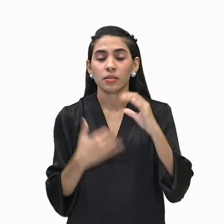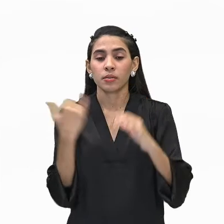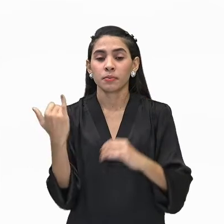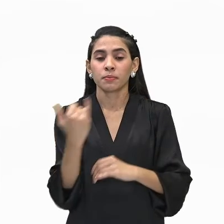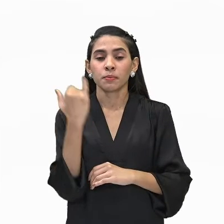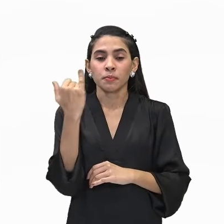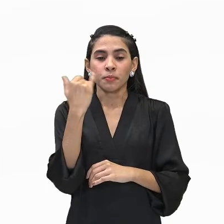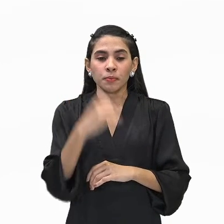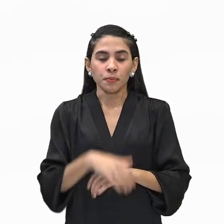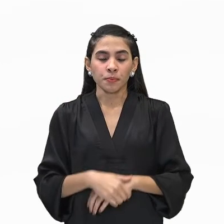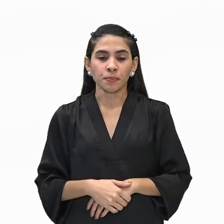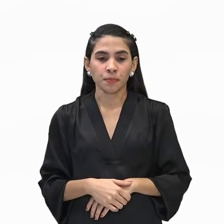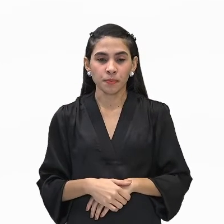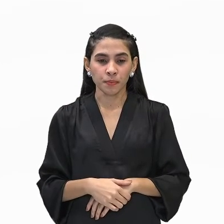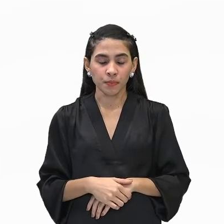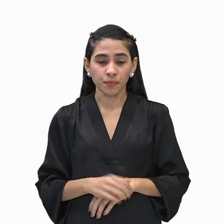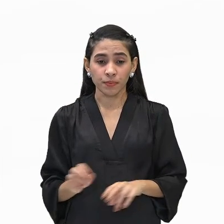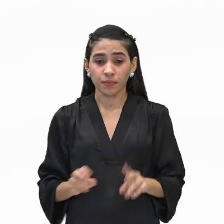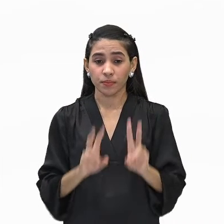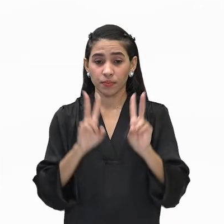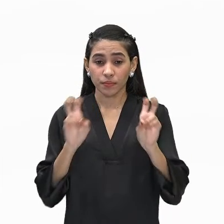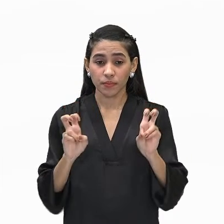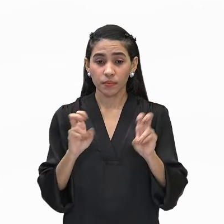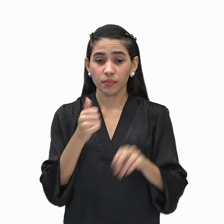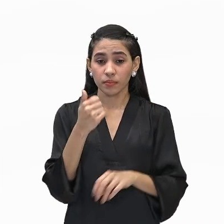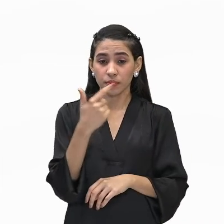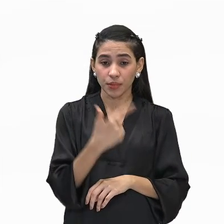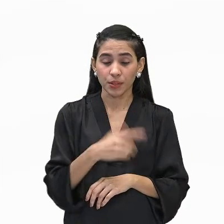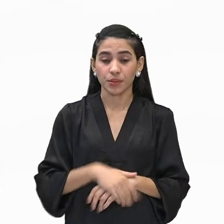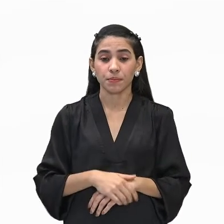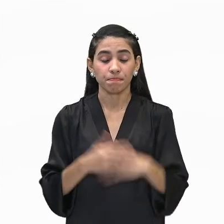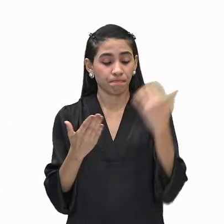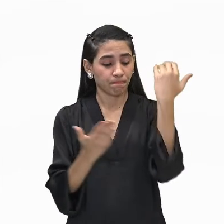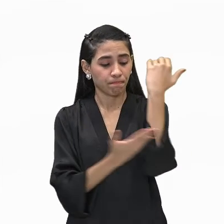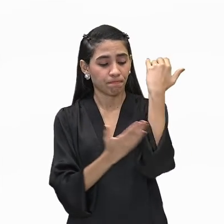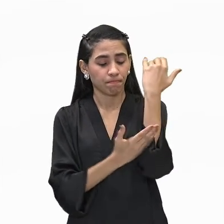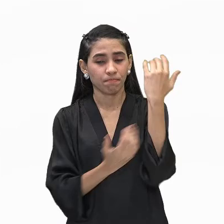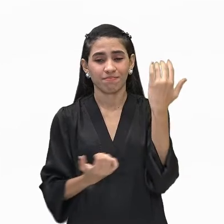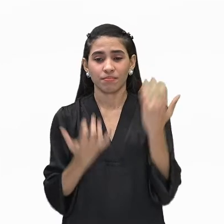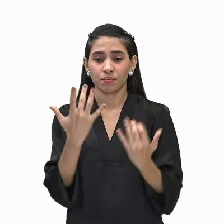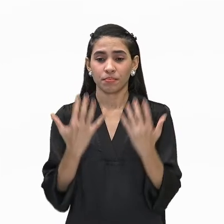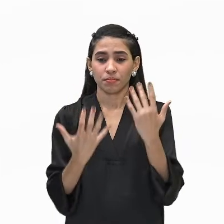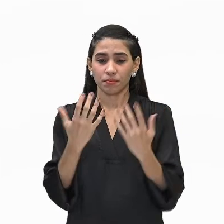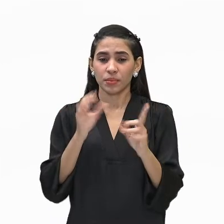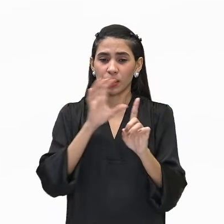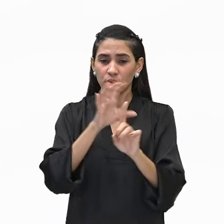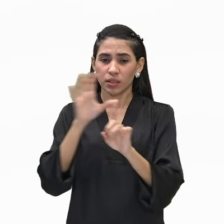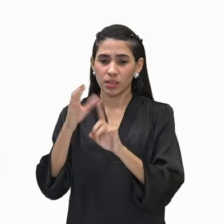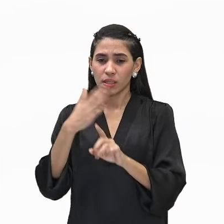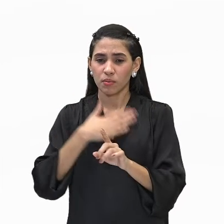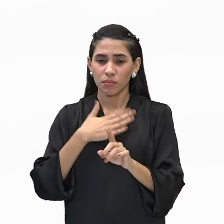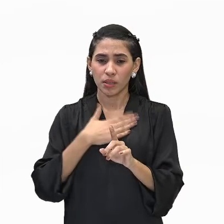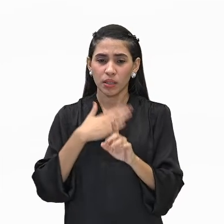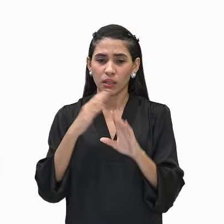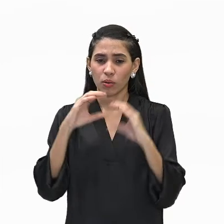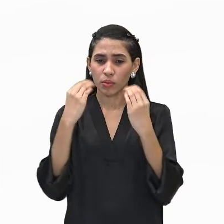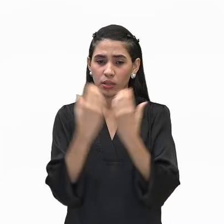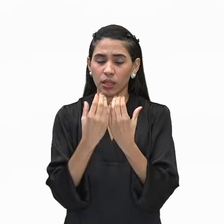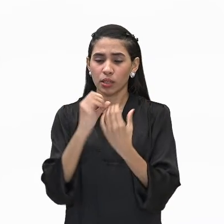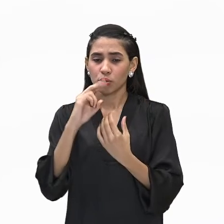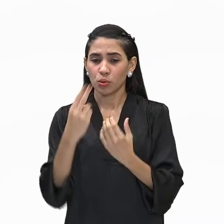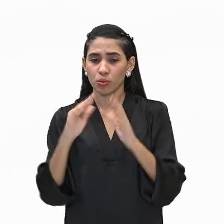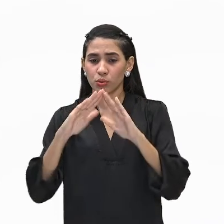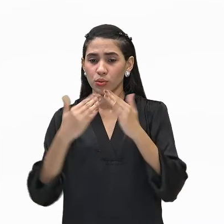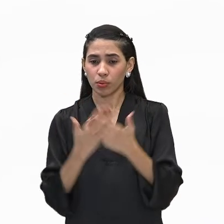e trepadeiras. A questão do desmatamento e das queimadas, isso influenciou na nossa vivência, na minha